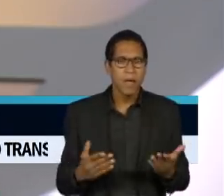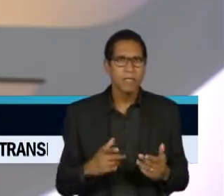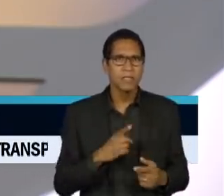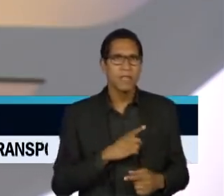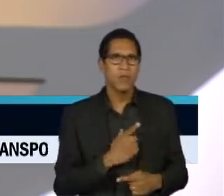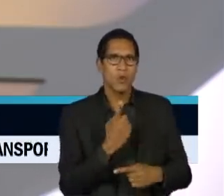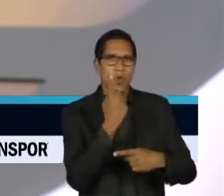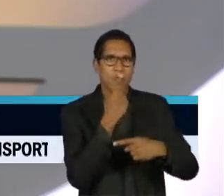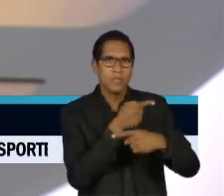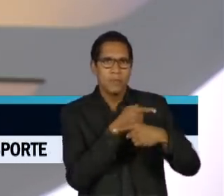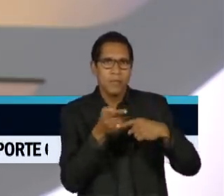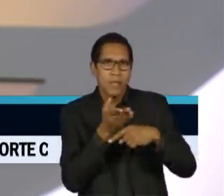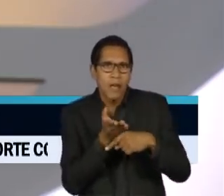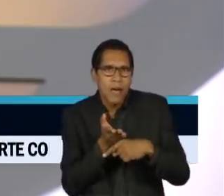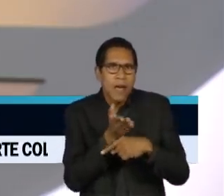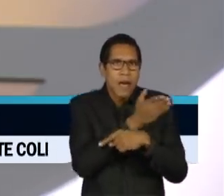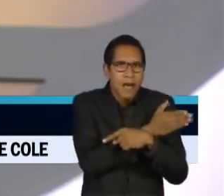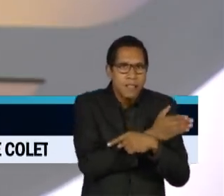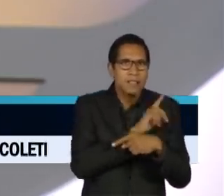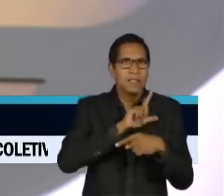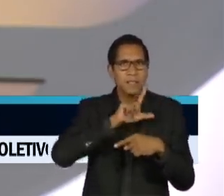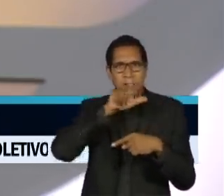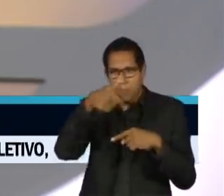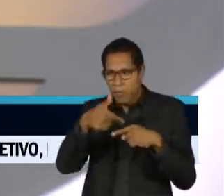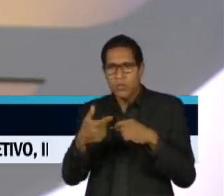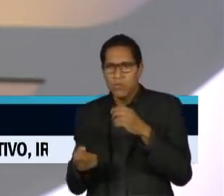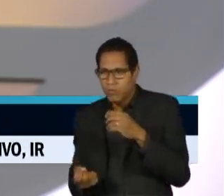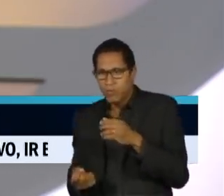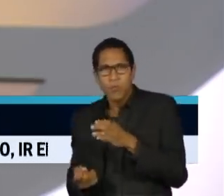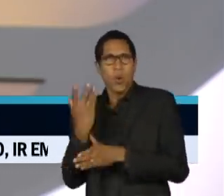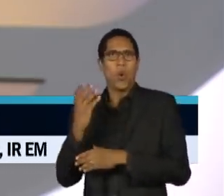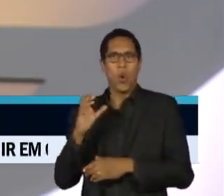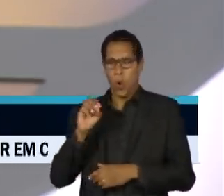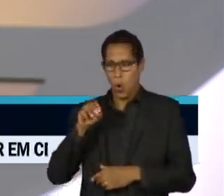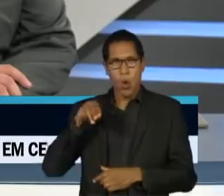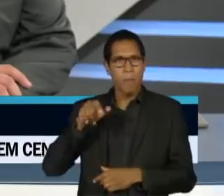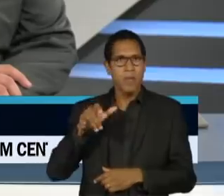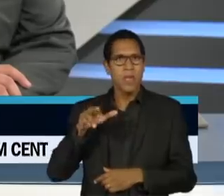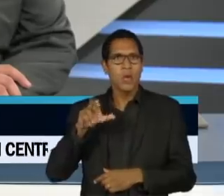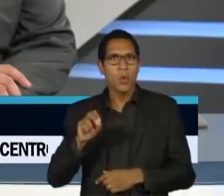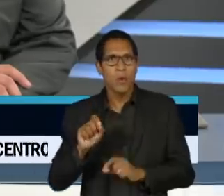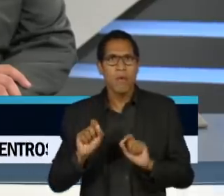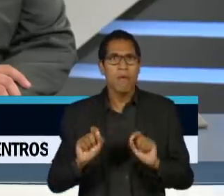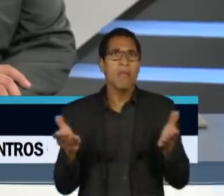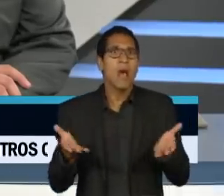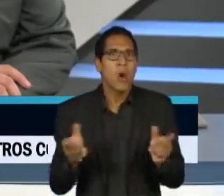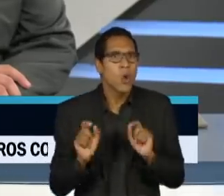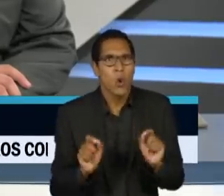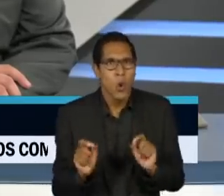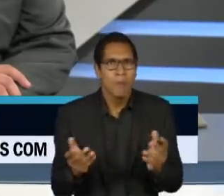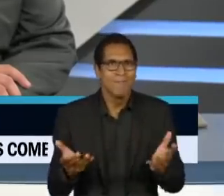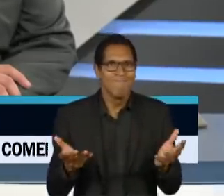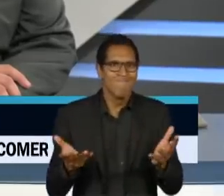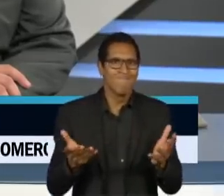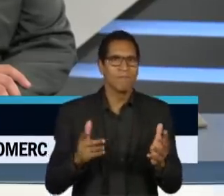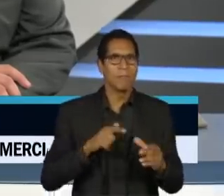semana antes da descoberta da variante Ômicron. E ele tem eleição em maio, então agora ele vai ter provavelmente de quebrar uma promessa ou